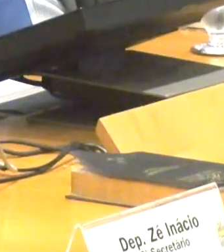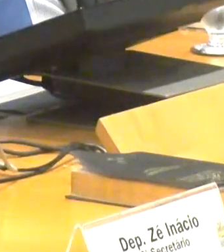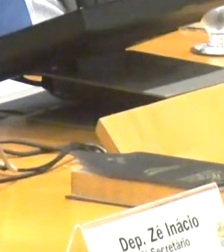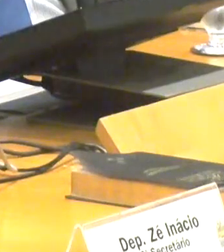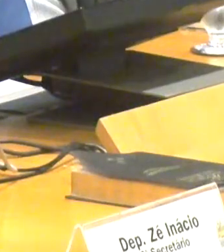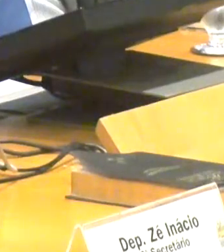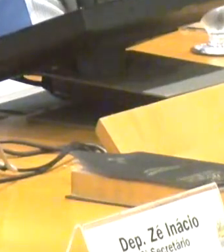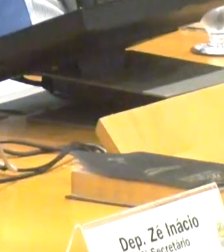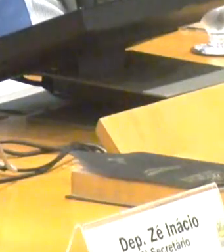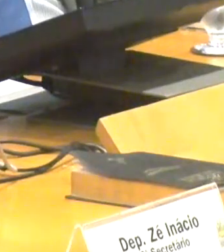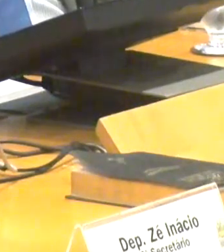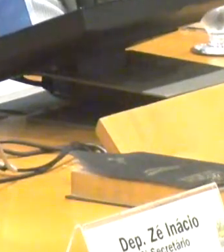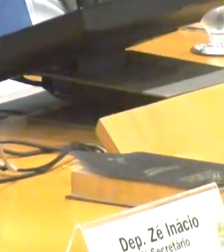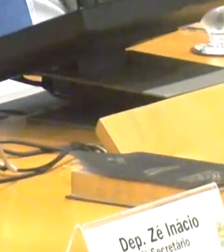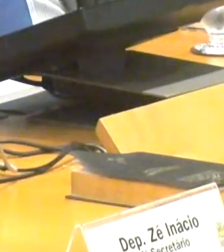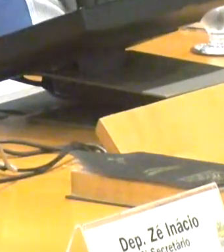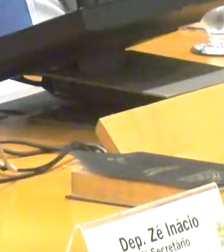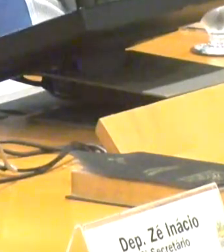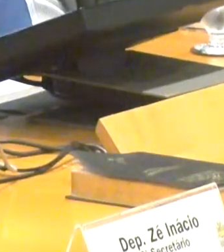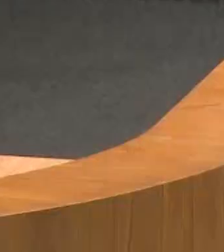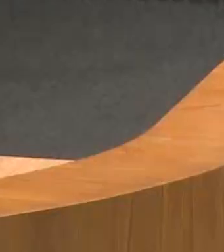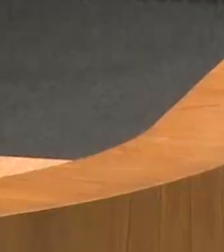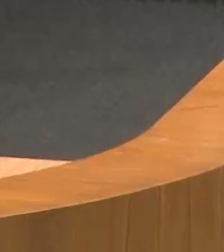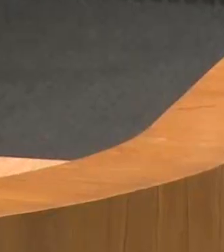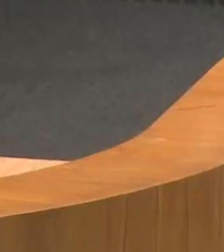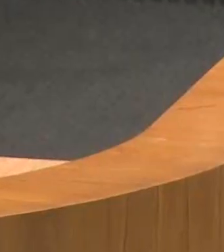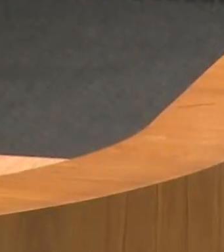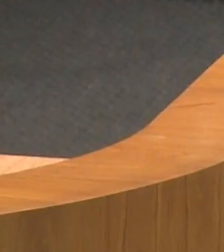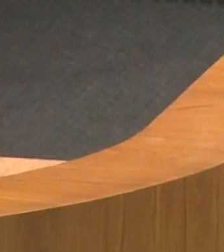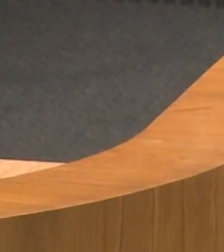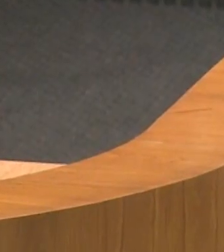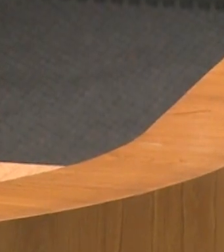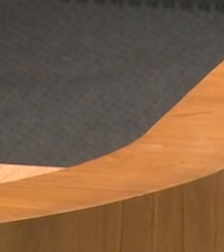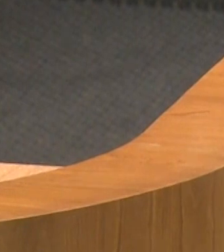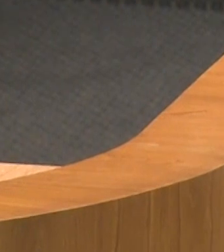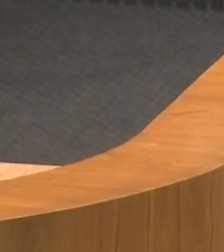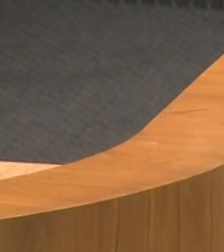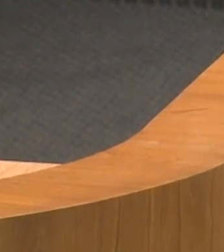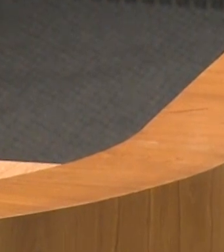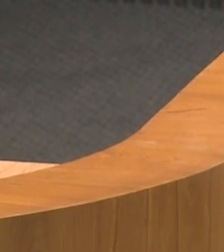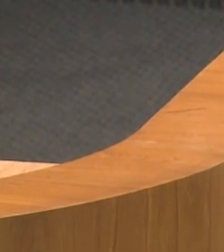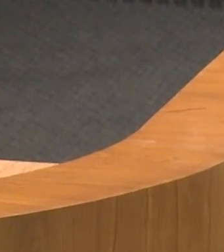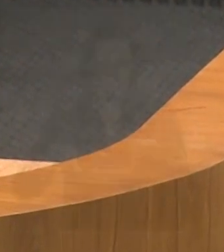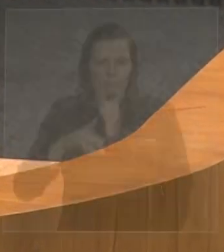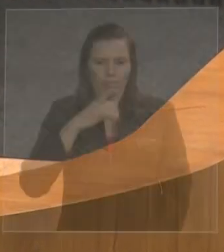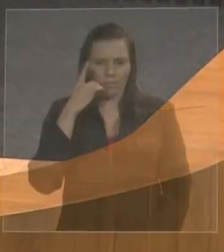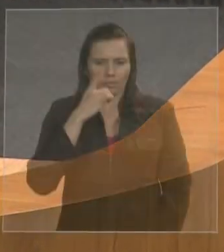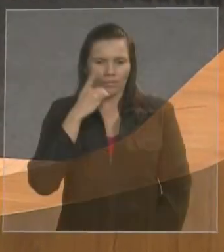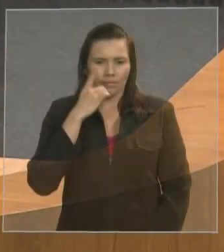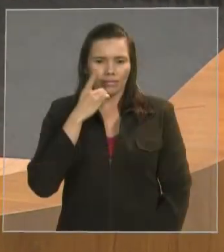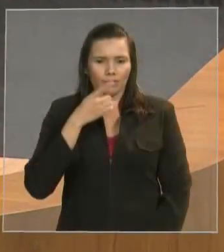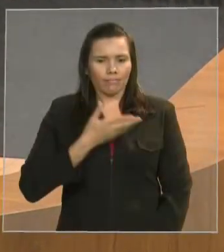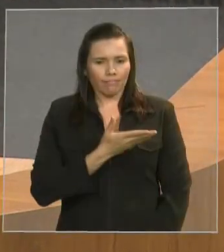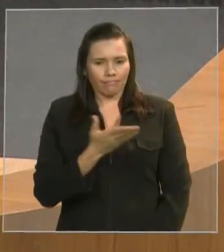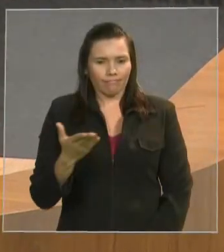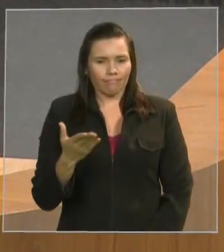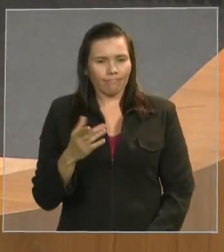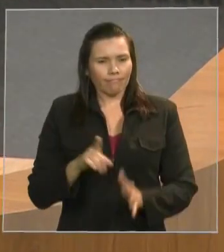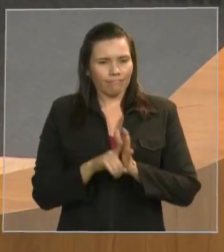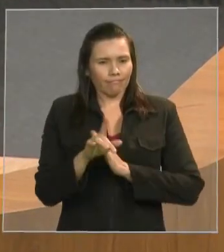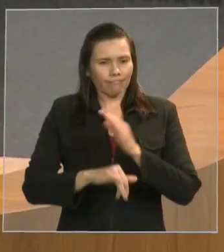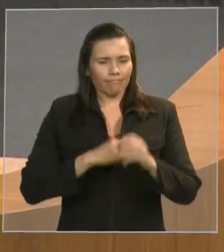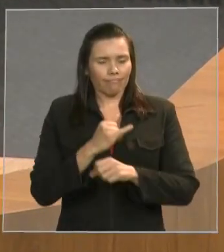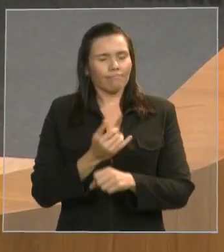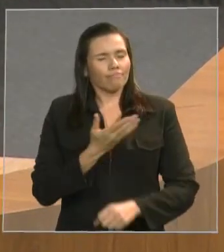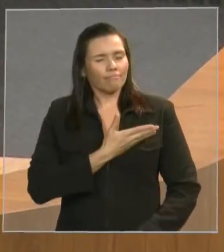Senhor presidente, senhores deputados, imprensa, internautas, colegas